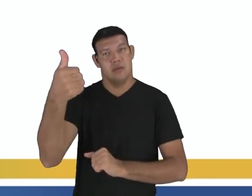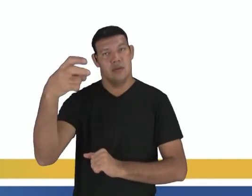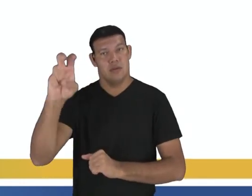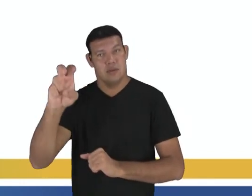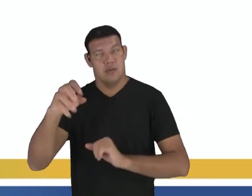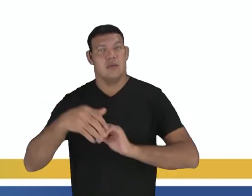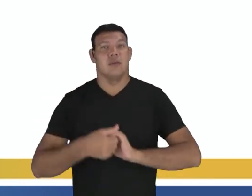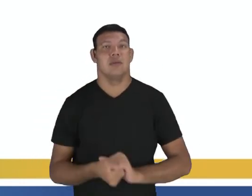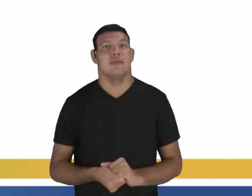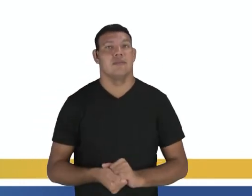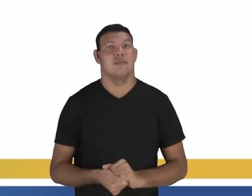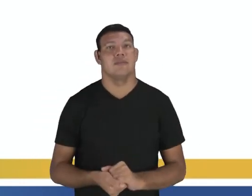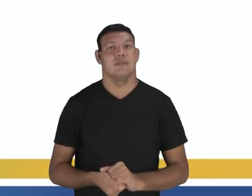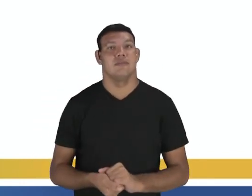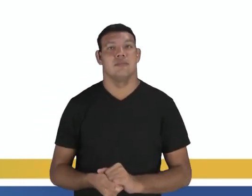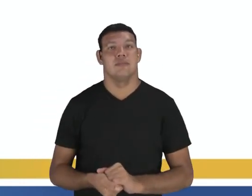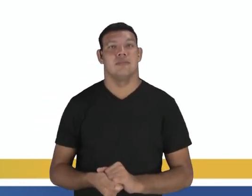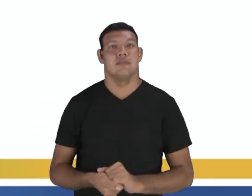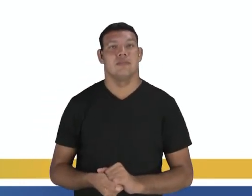a 15.